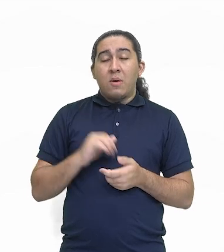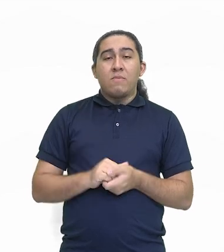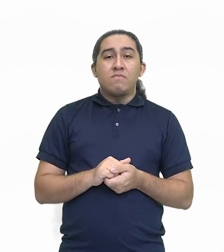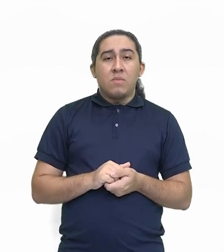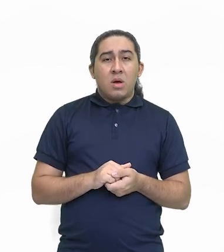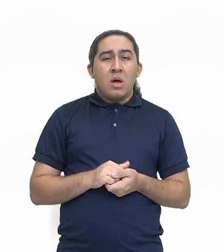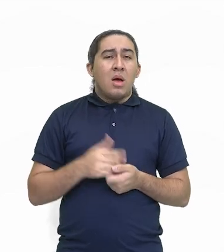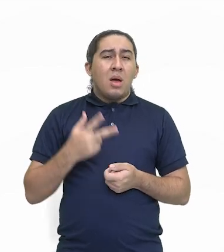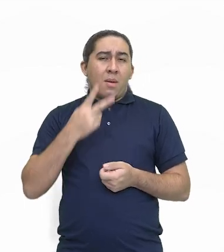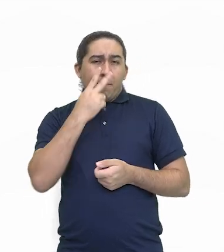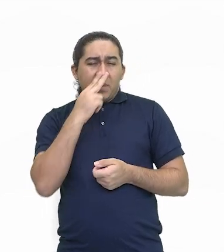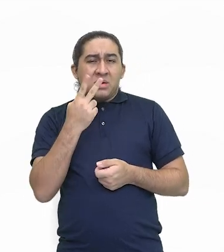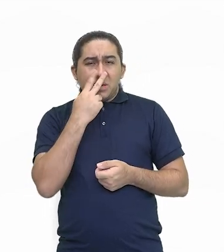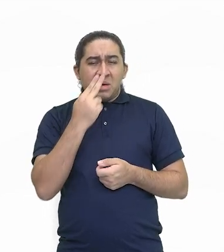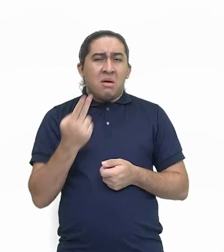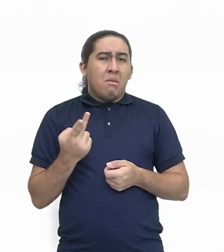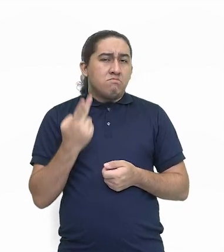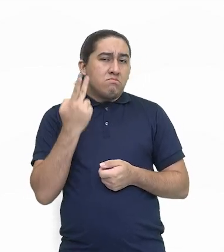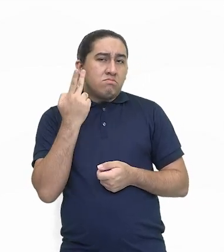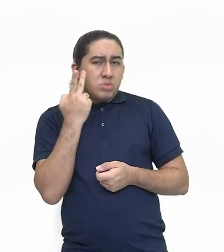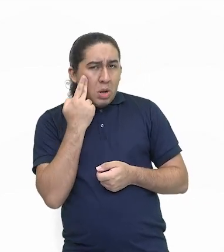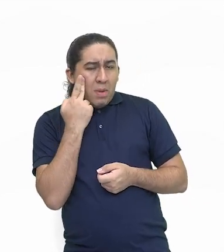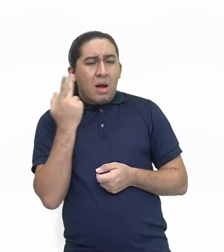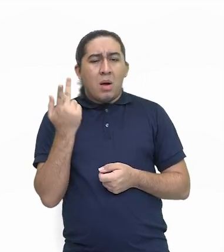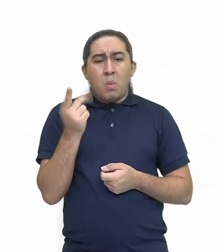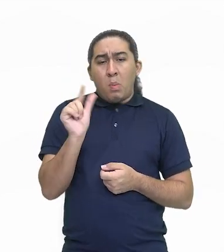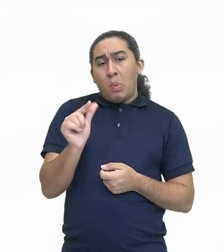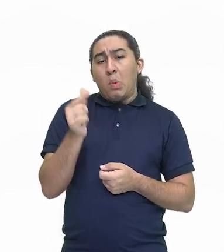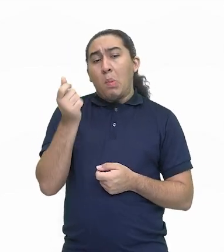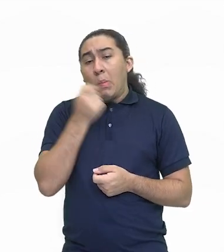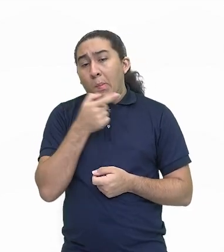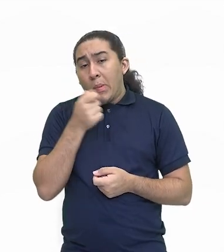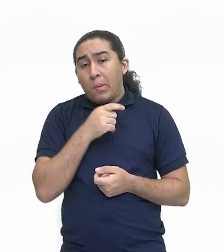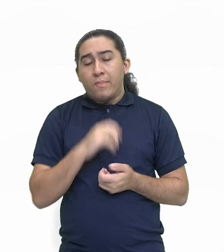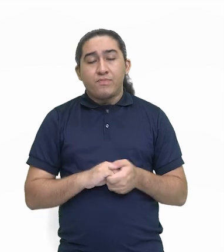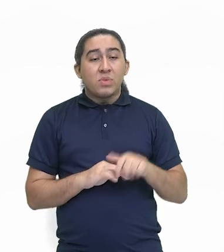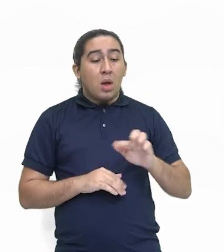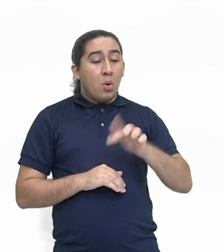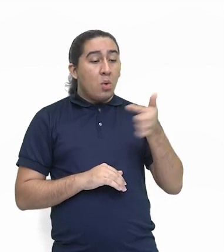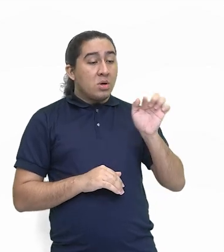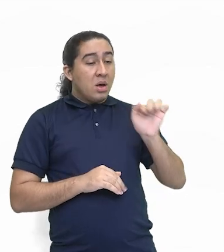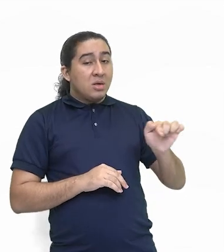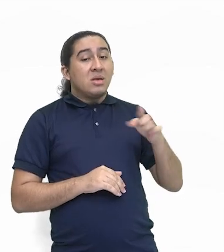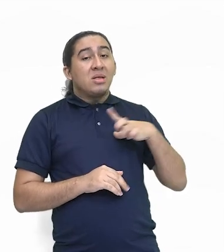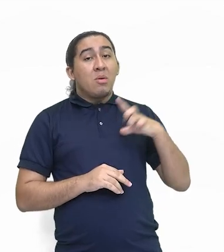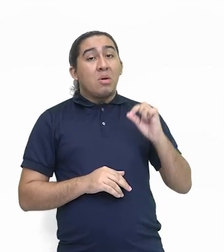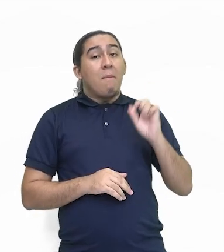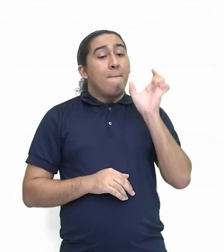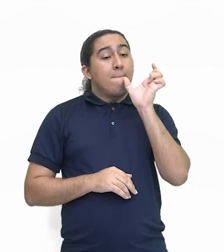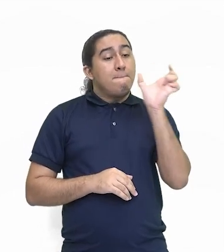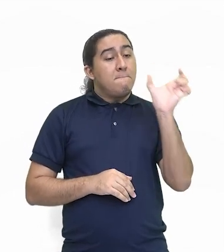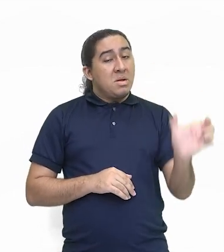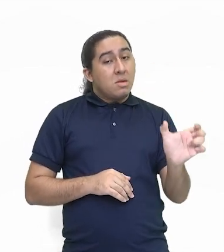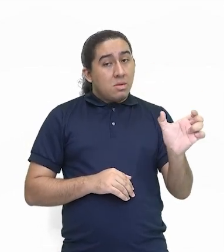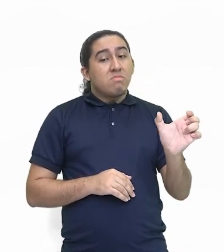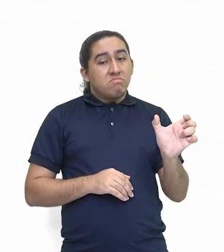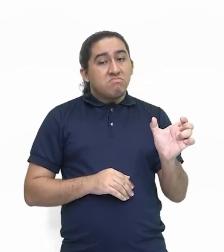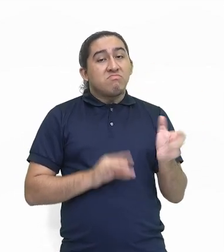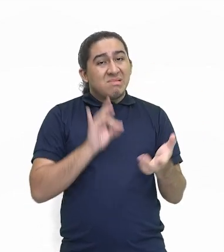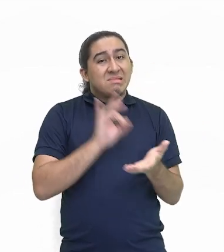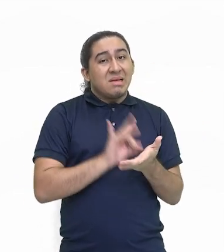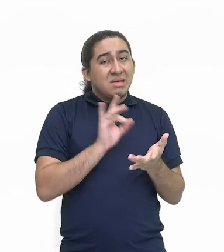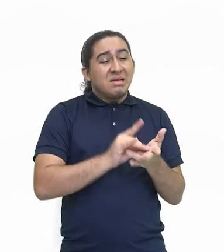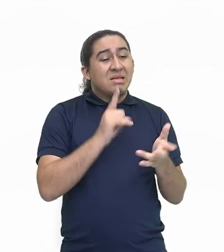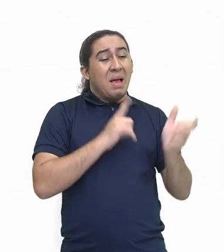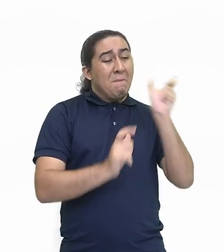agressiva, né? Aquele negócio assim meio morno, né? Já a cantiga de maldizer usa um linguajar vulgar,